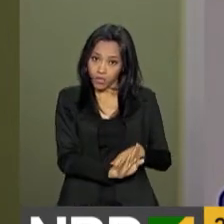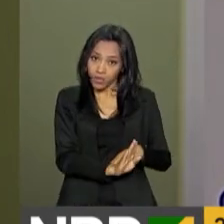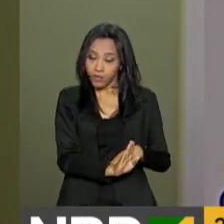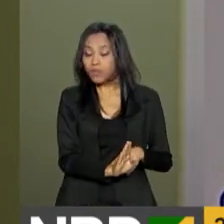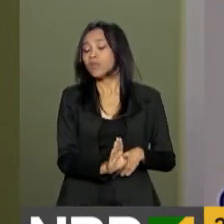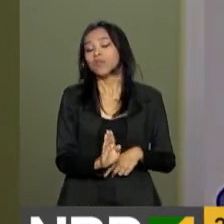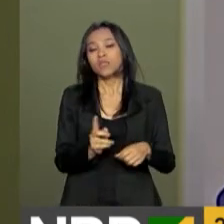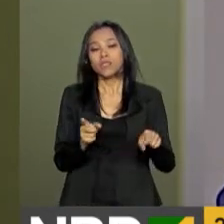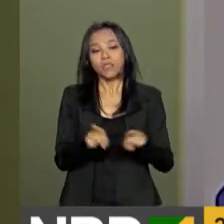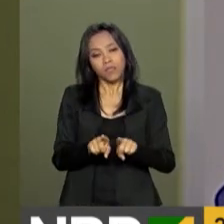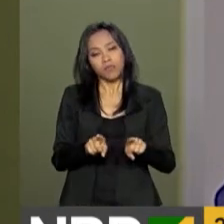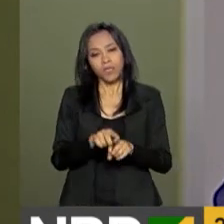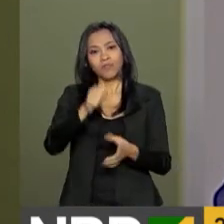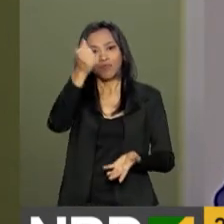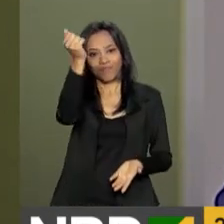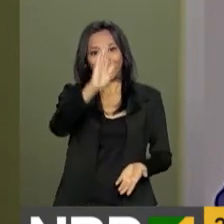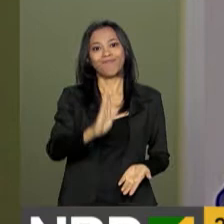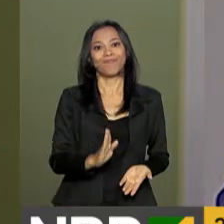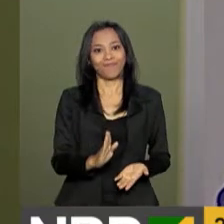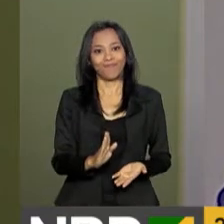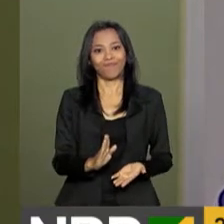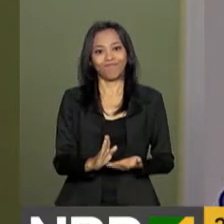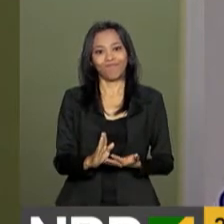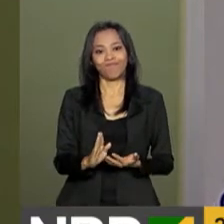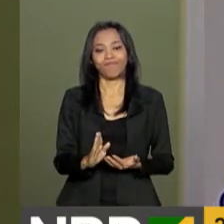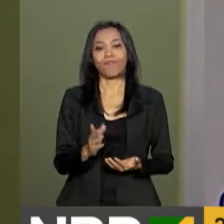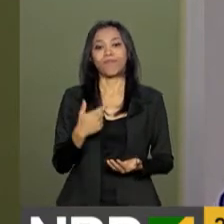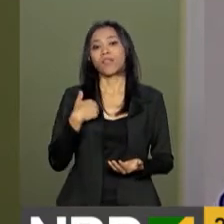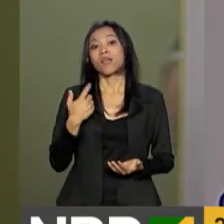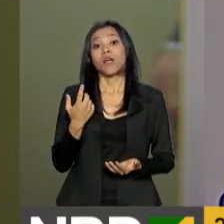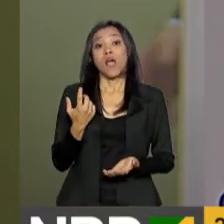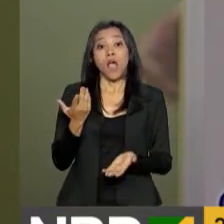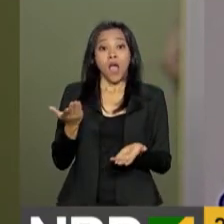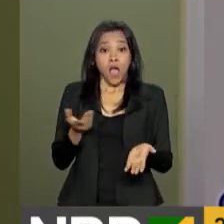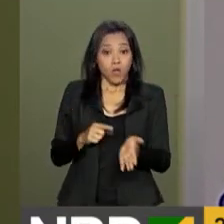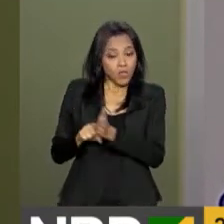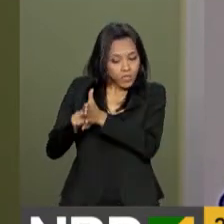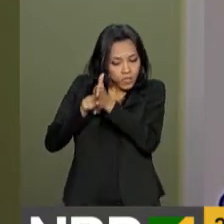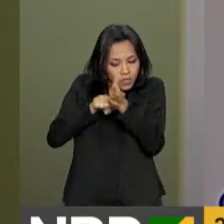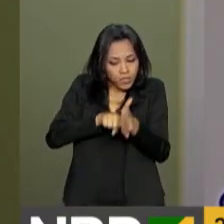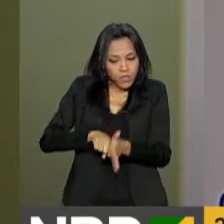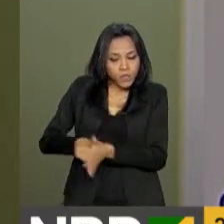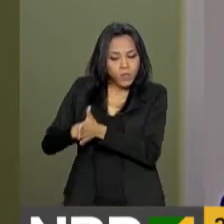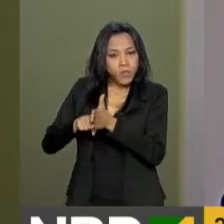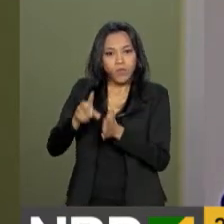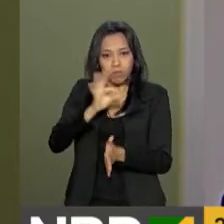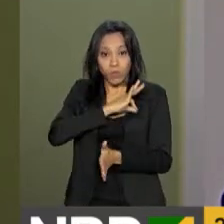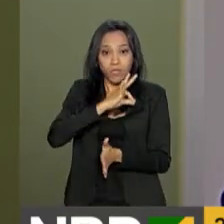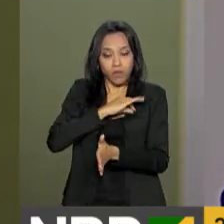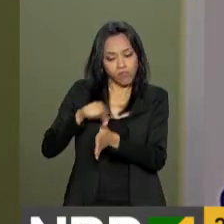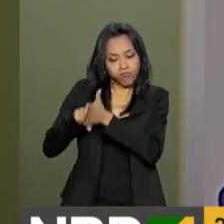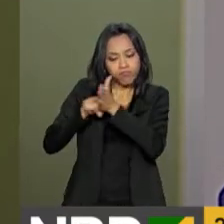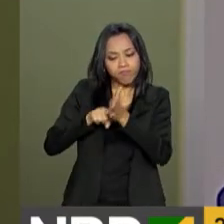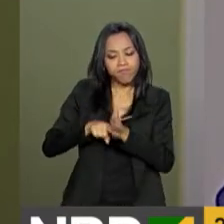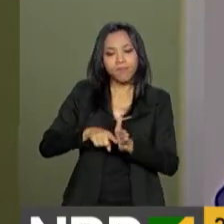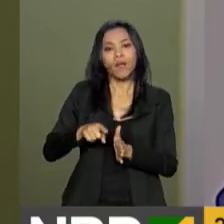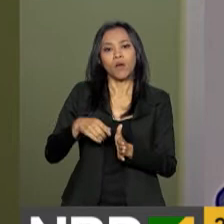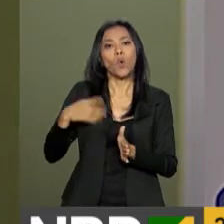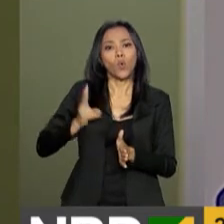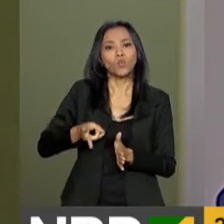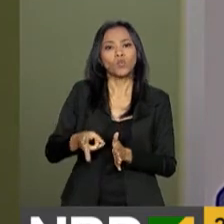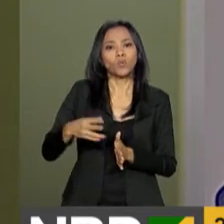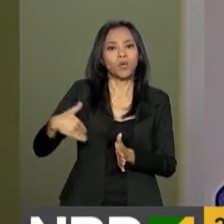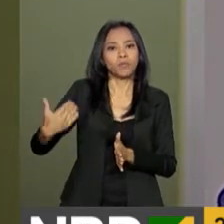o próprio brasil as investigações sobre o crime avançou com